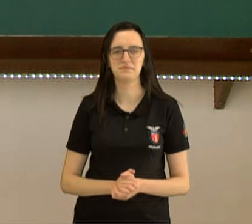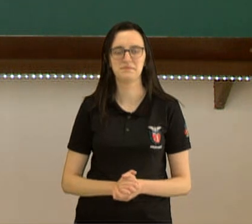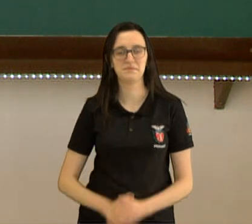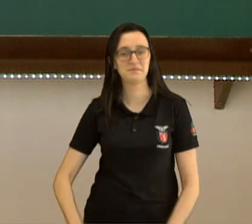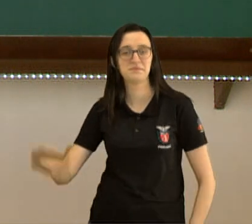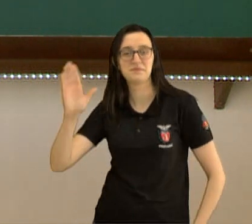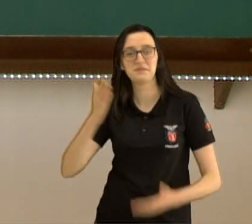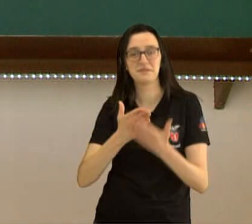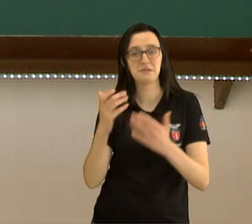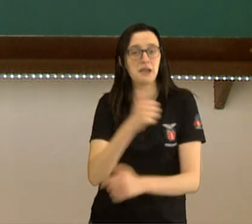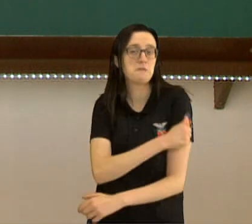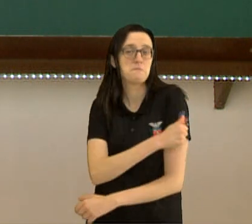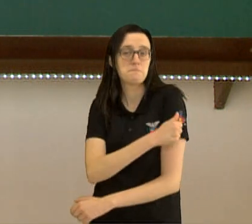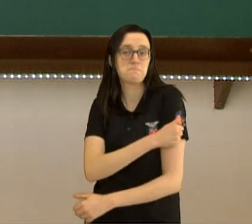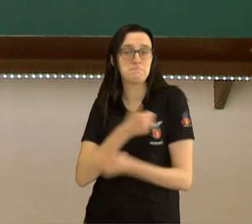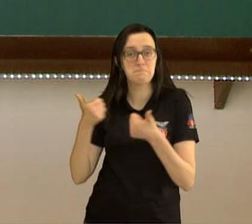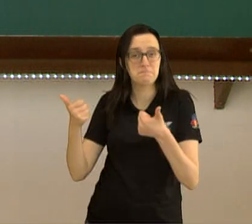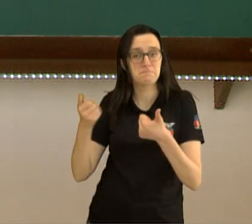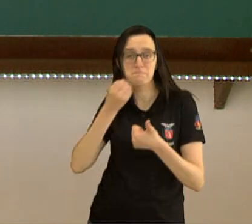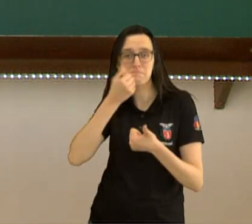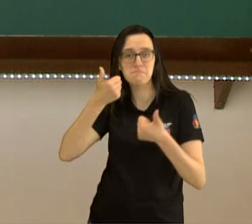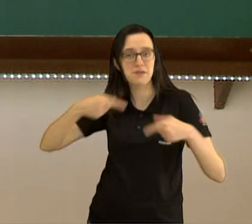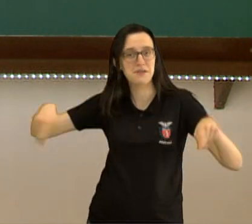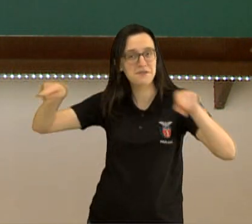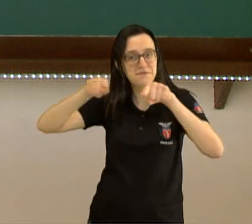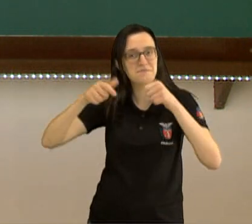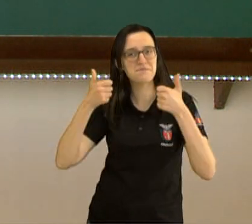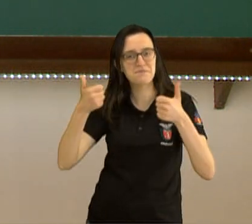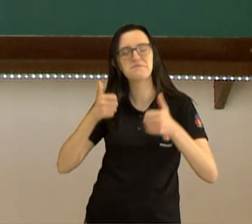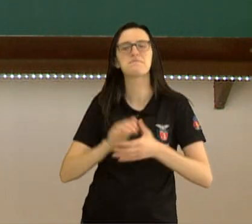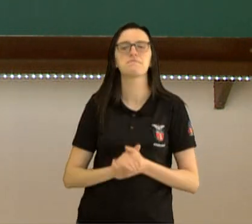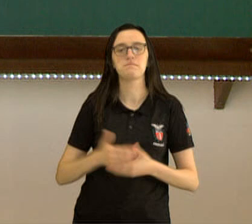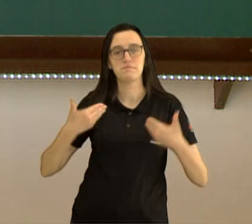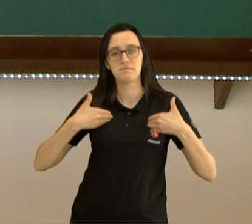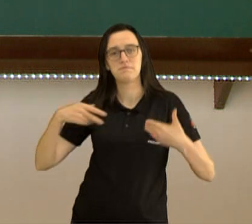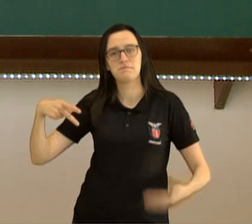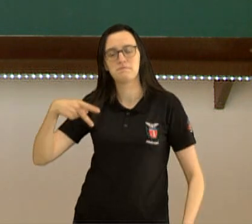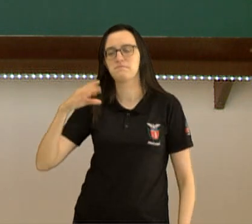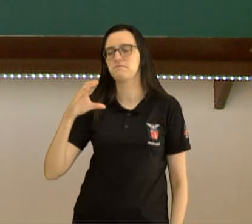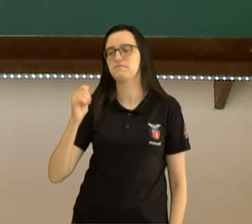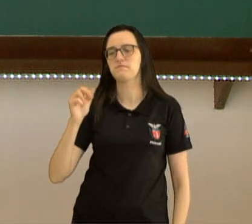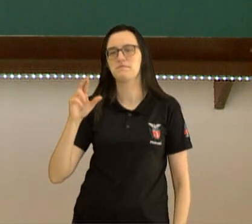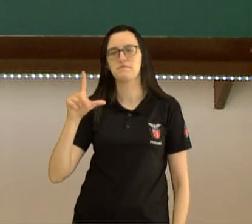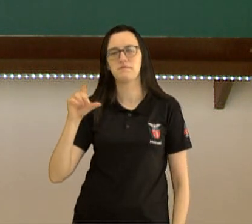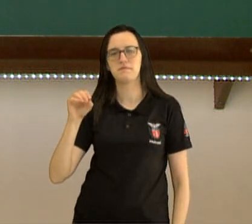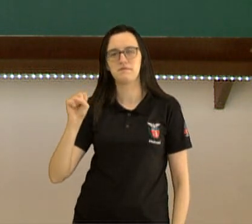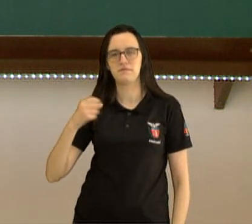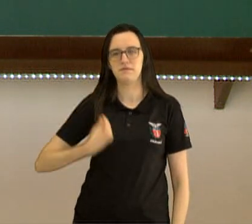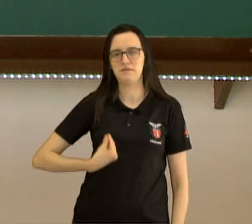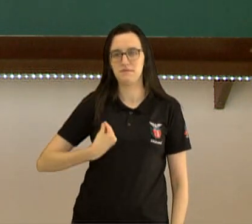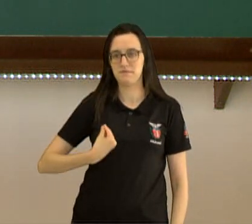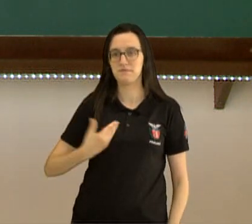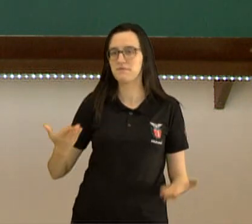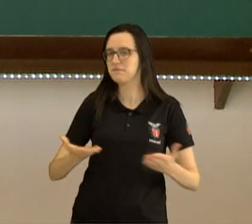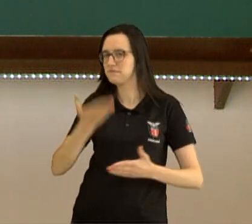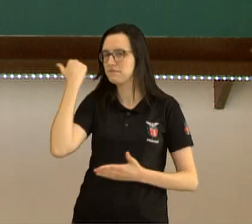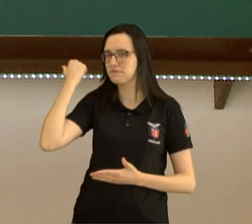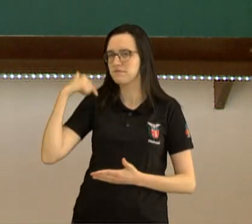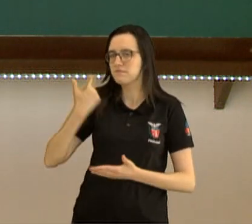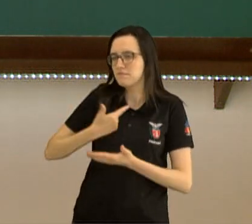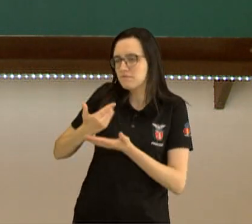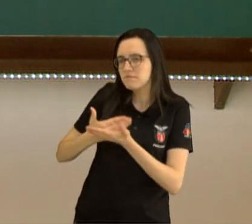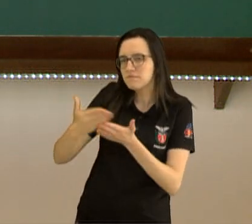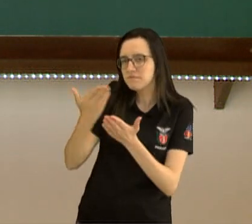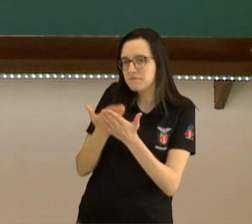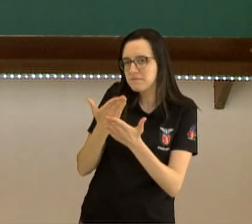Hi students, how are you? Tudo bem com vocês? I am Teacher Carlos, o professor Carlos aqui, and let's start our class.